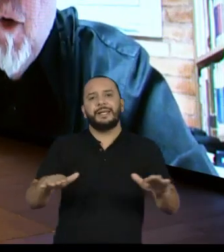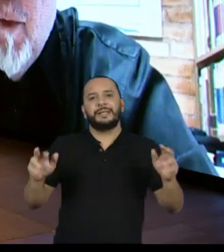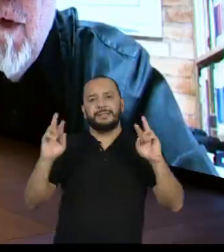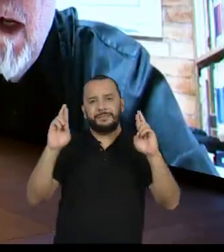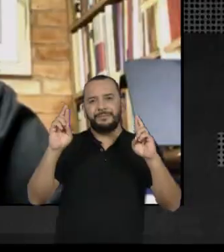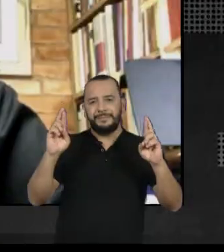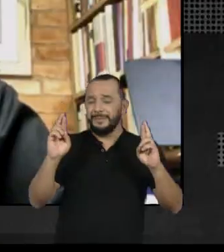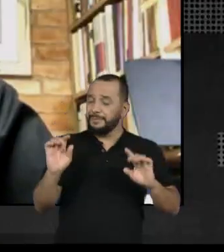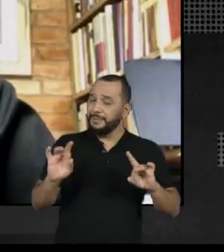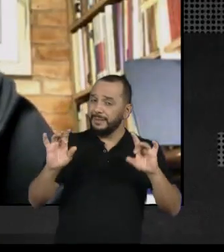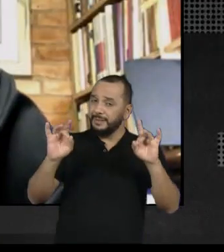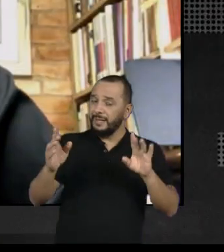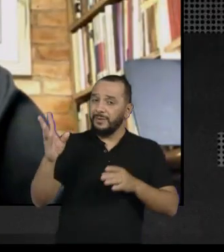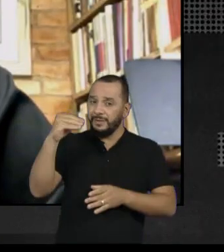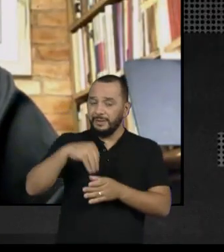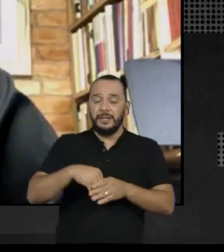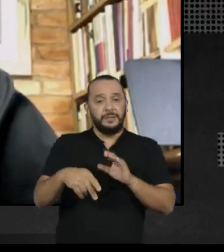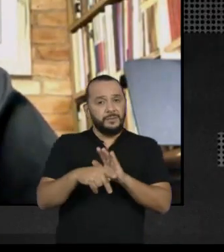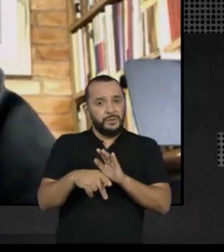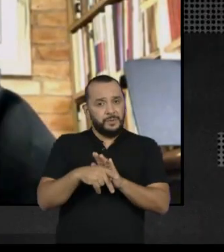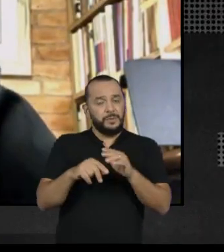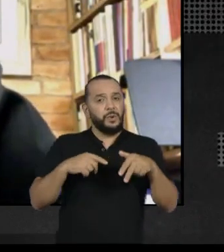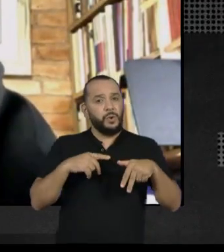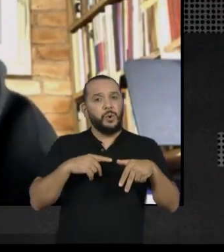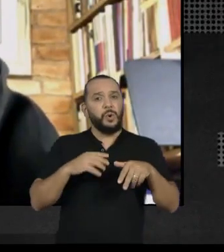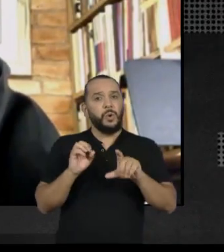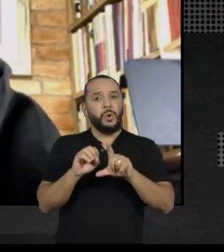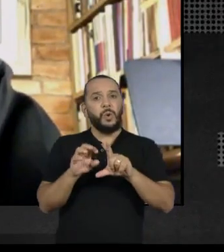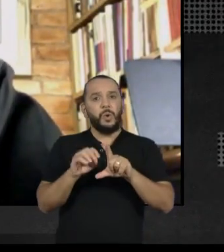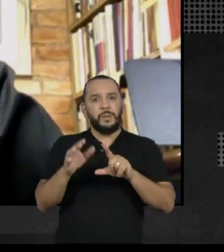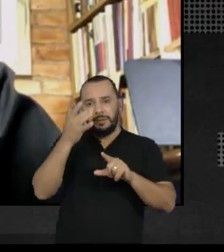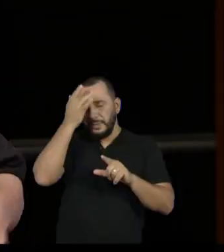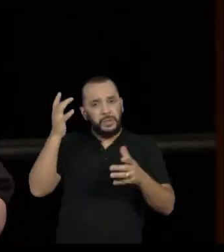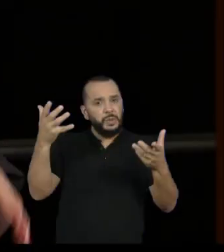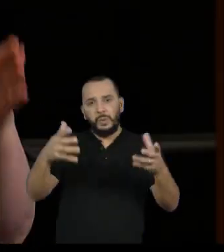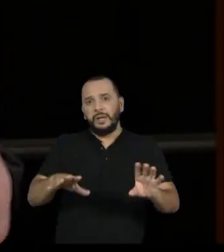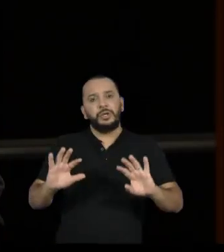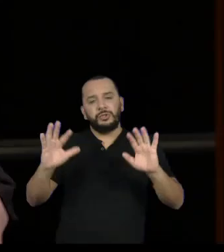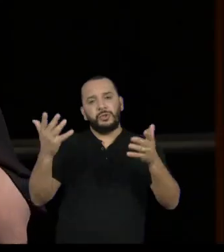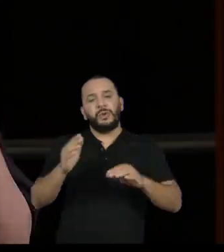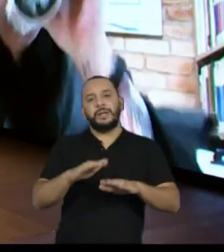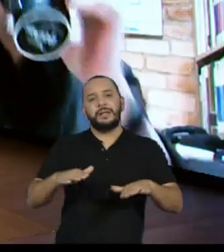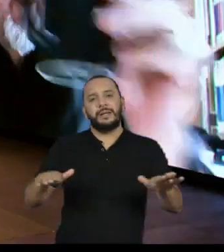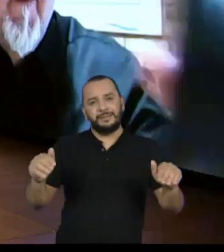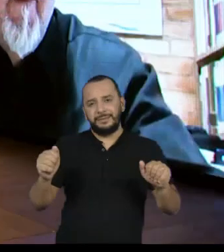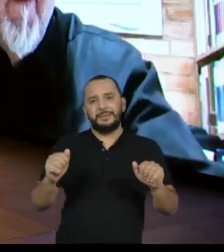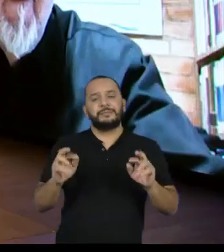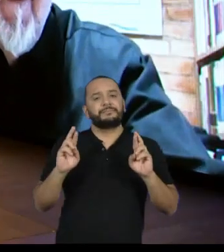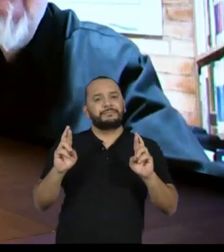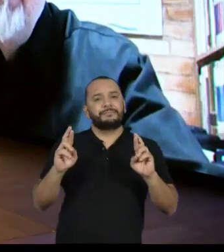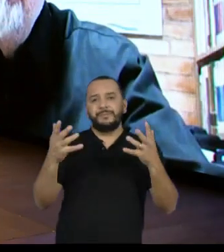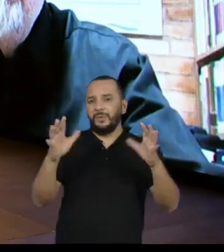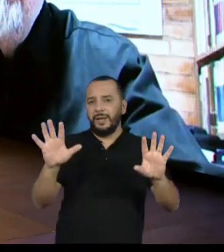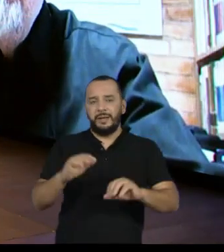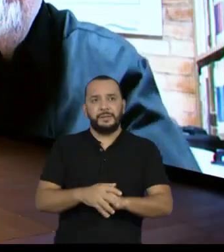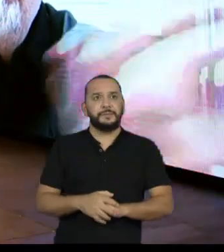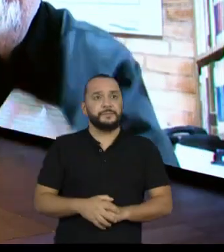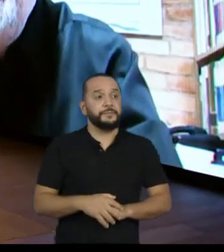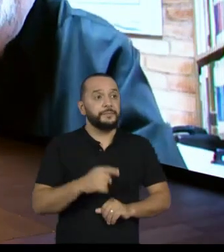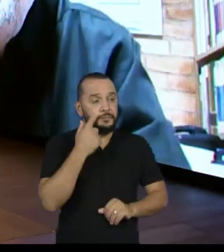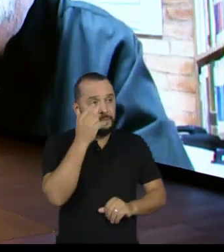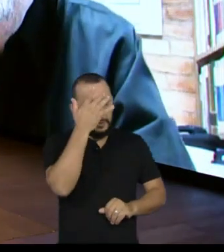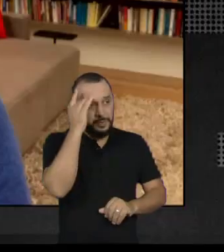me importou em nada, porque toda a parte boa foi maravilhosa. Fiz coisas inacreditáveis. Eu fiz 6 shows do Criança